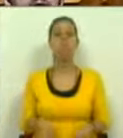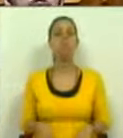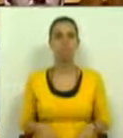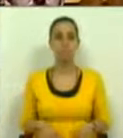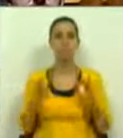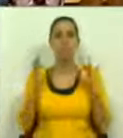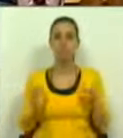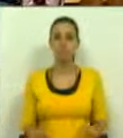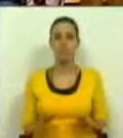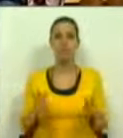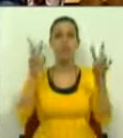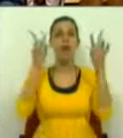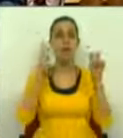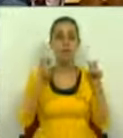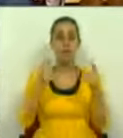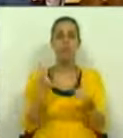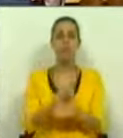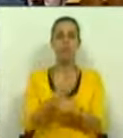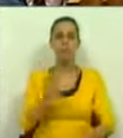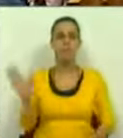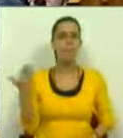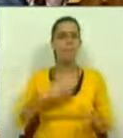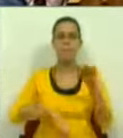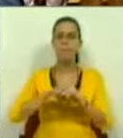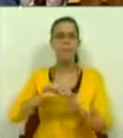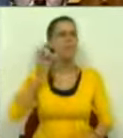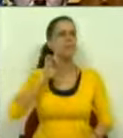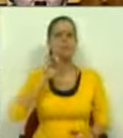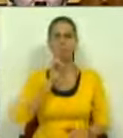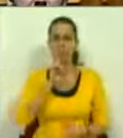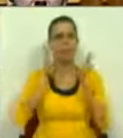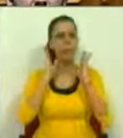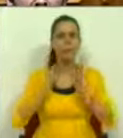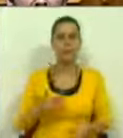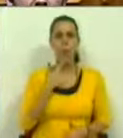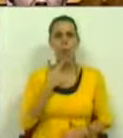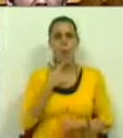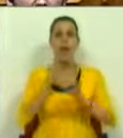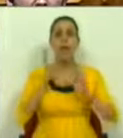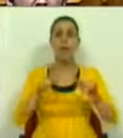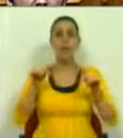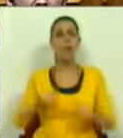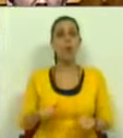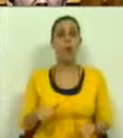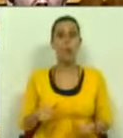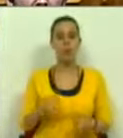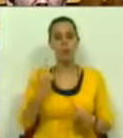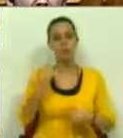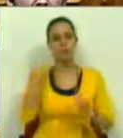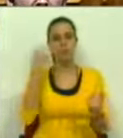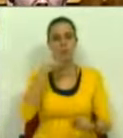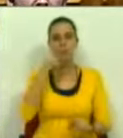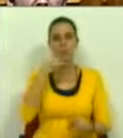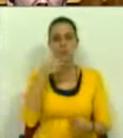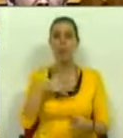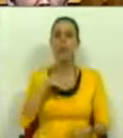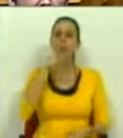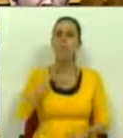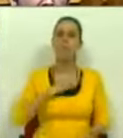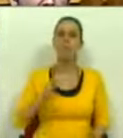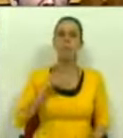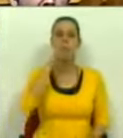são assuntos e matérias da máxima importância que é necessário hoje aqui aflorar. Quero dizer-lhe,